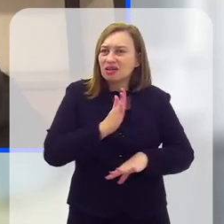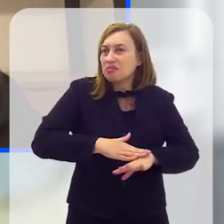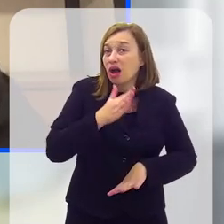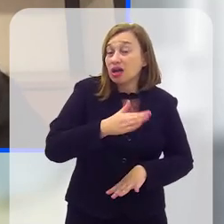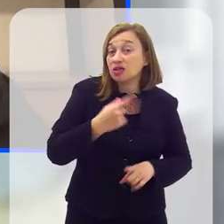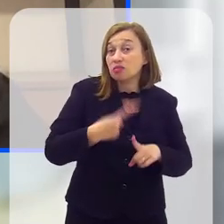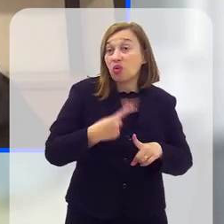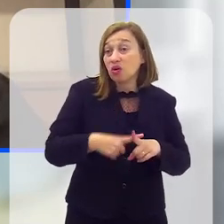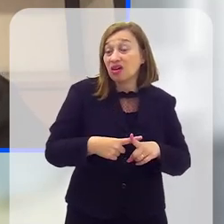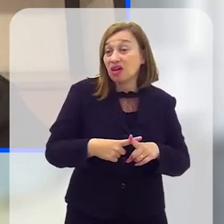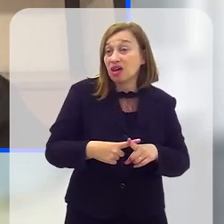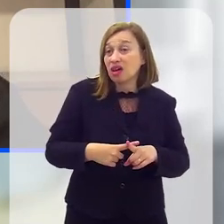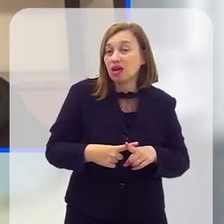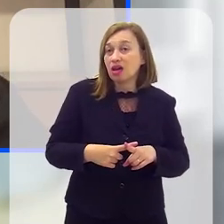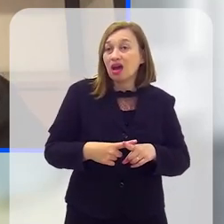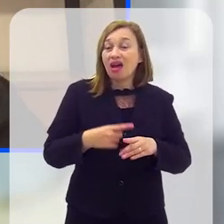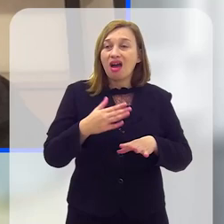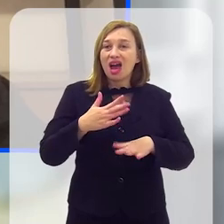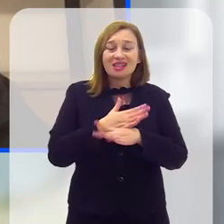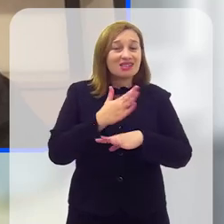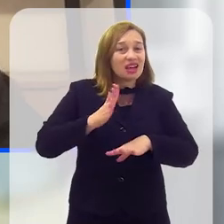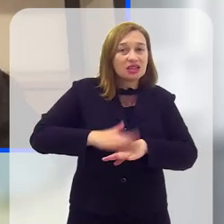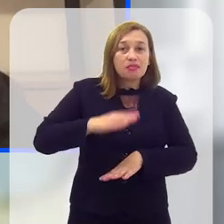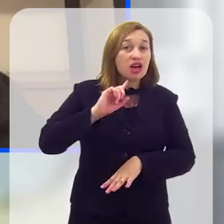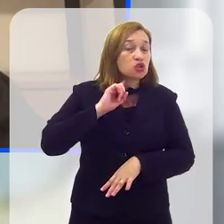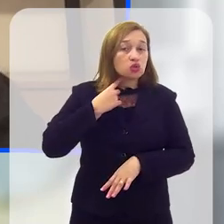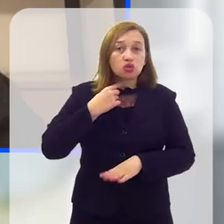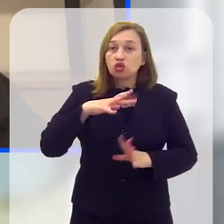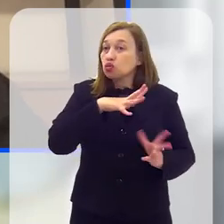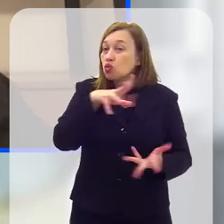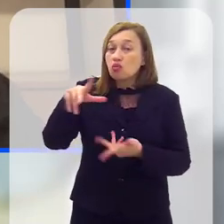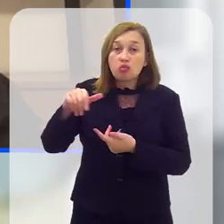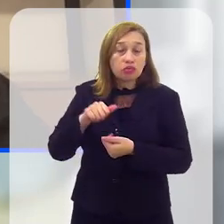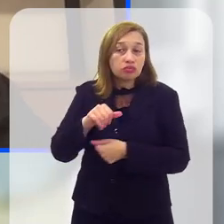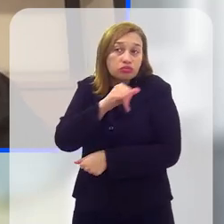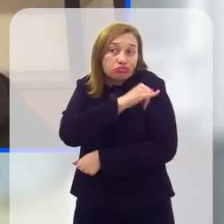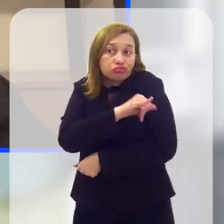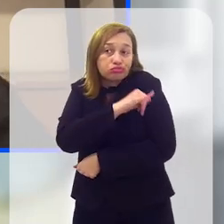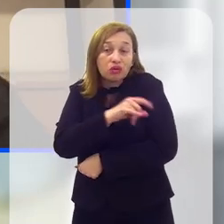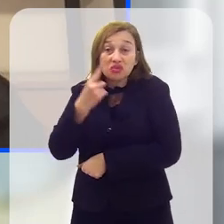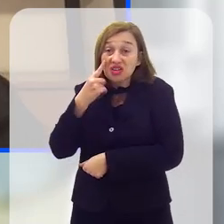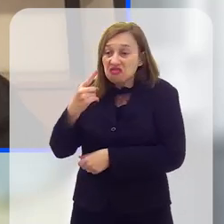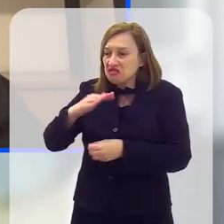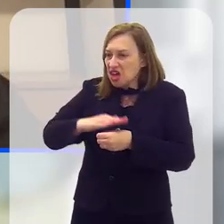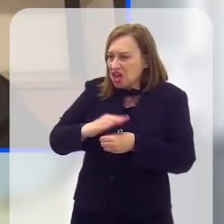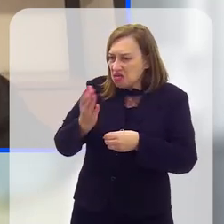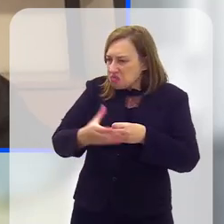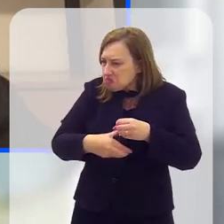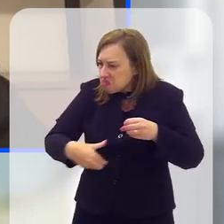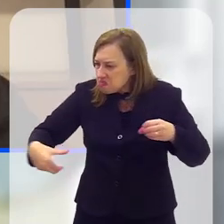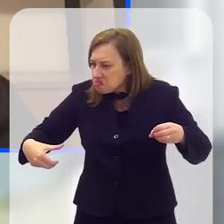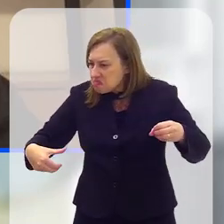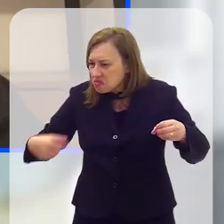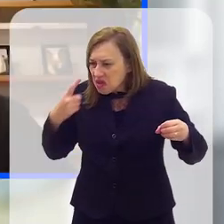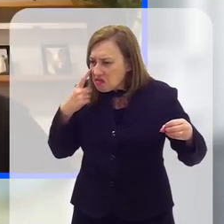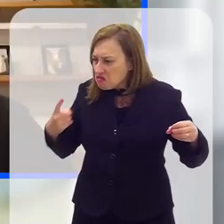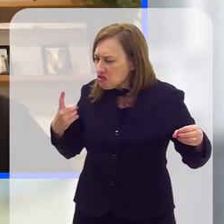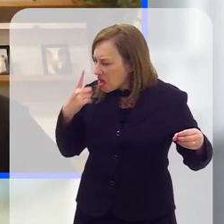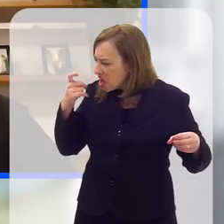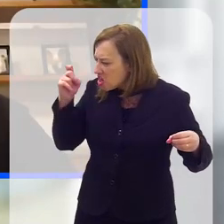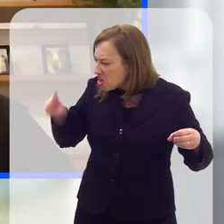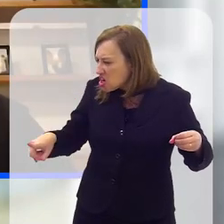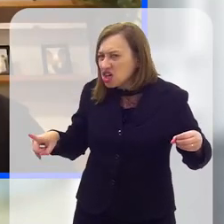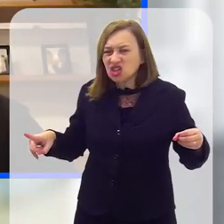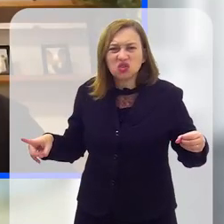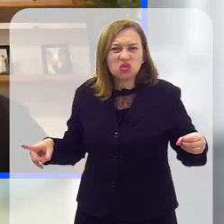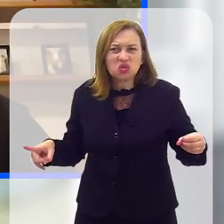cidade, porque a gente foi considerado uma das cidades mais sujas do mundo. Você anda ali no centro, realmente você vê esgoto a céu aberto, você vê lixo.